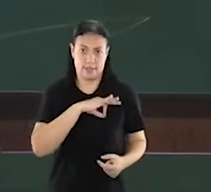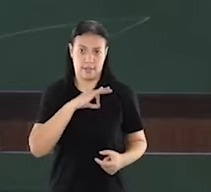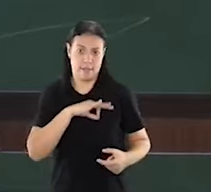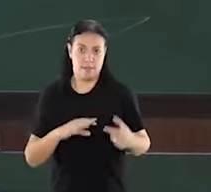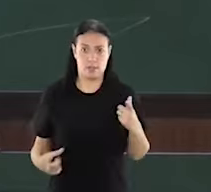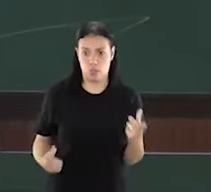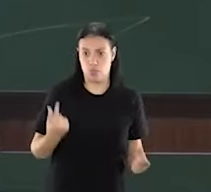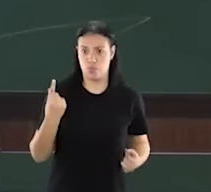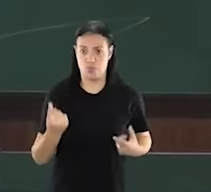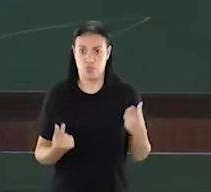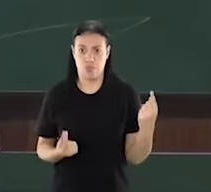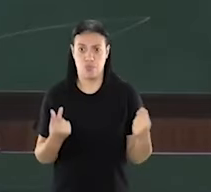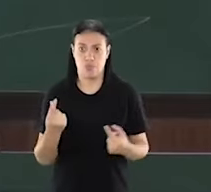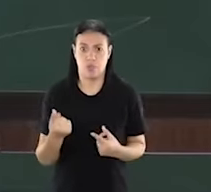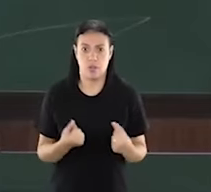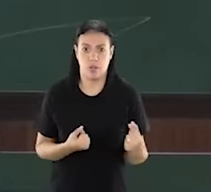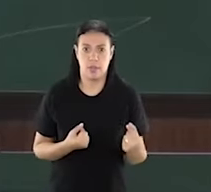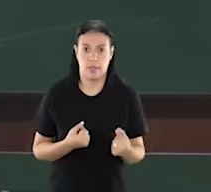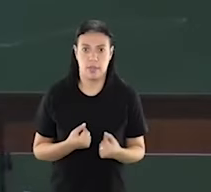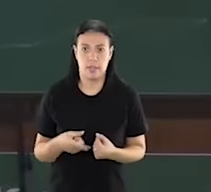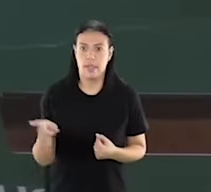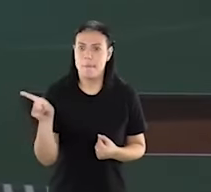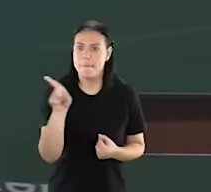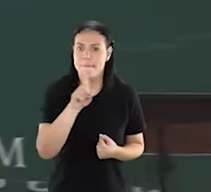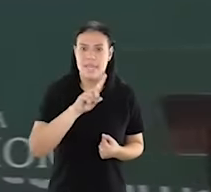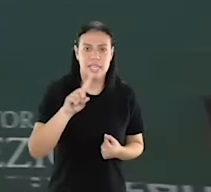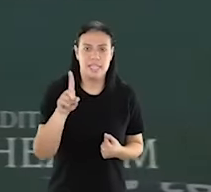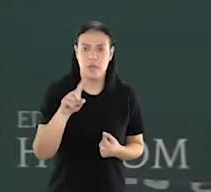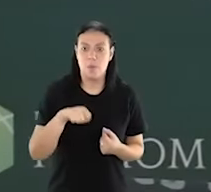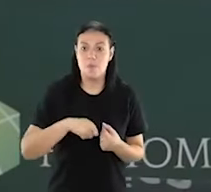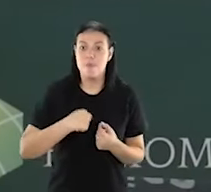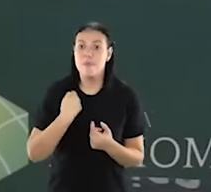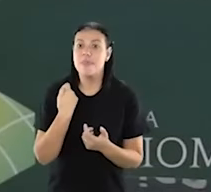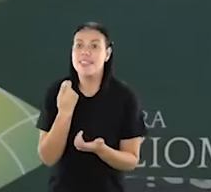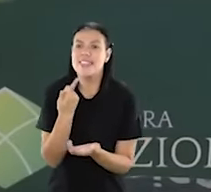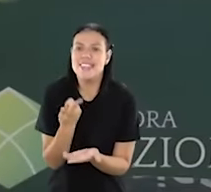ganhar dinheiro, e não levar um centavo,